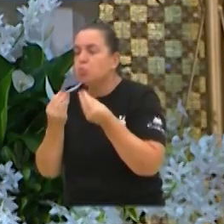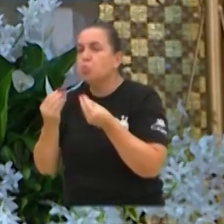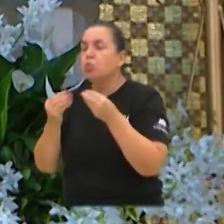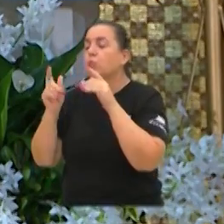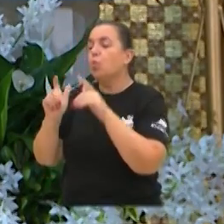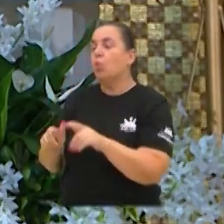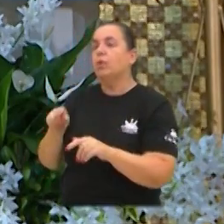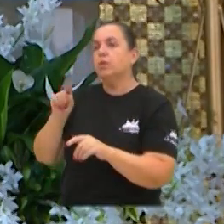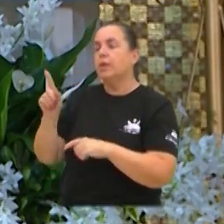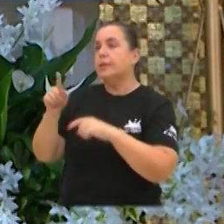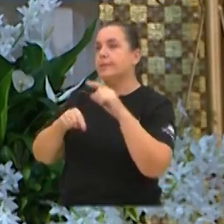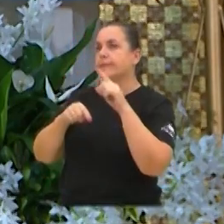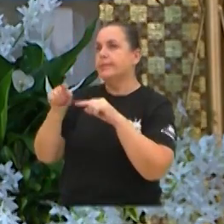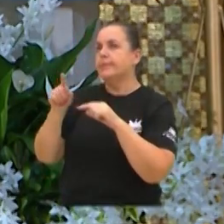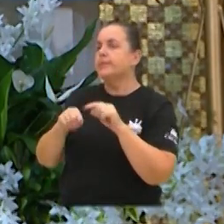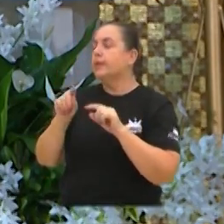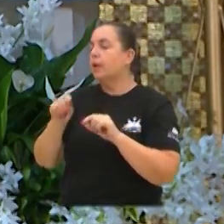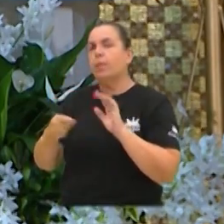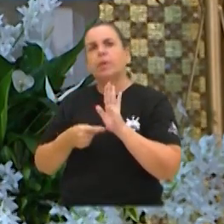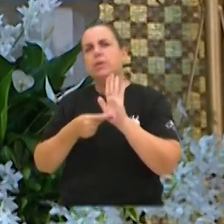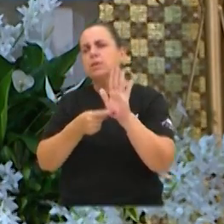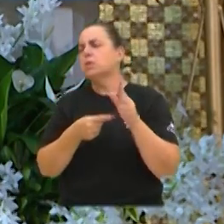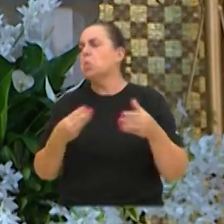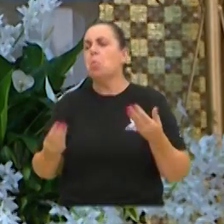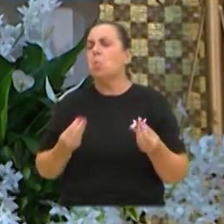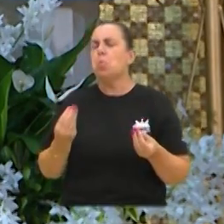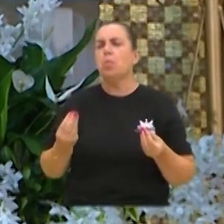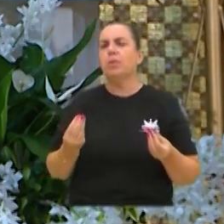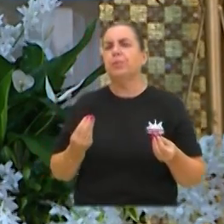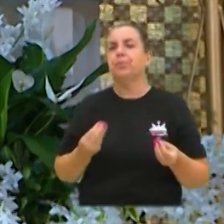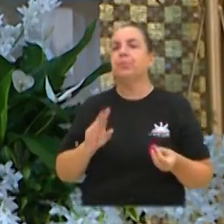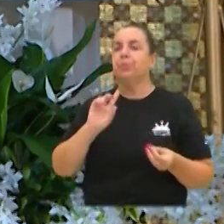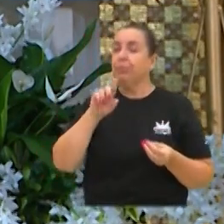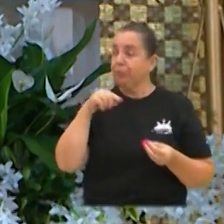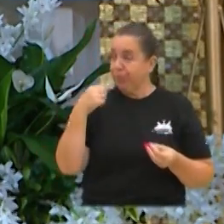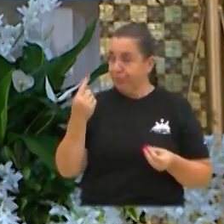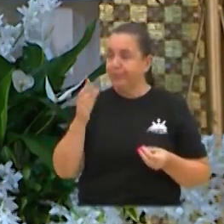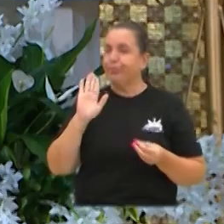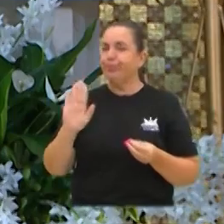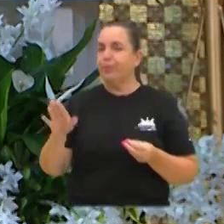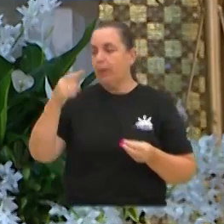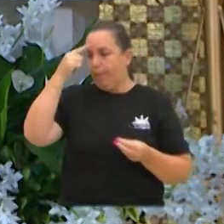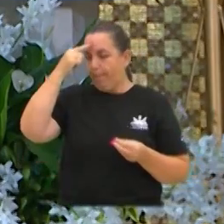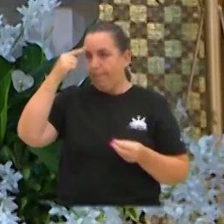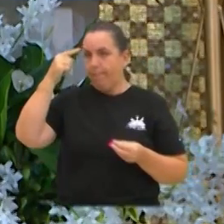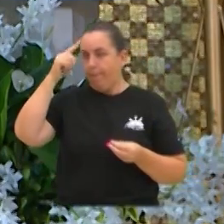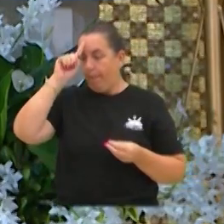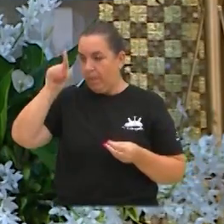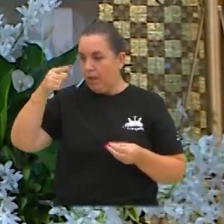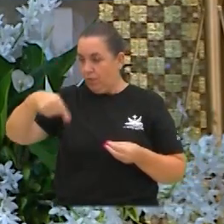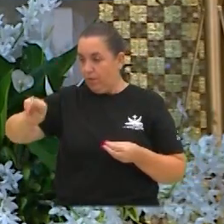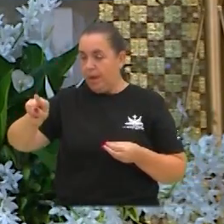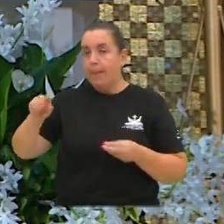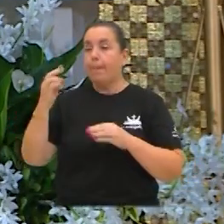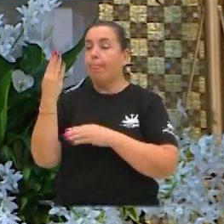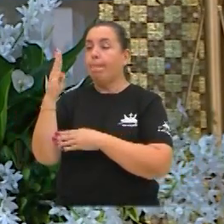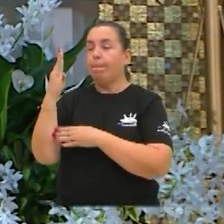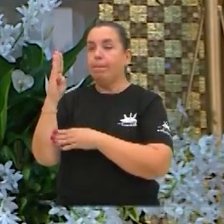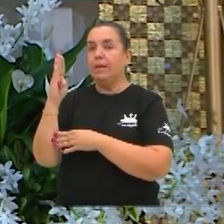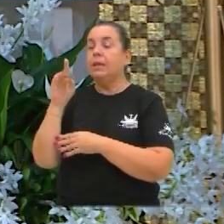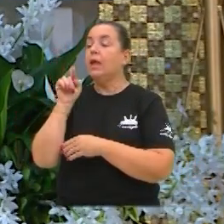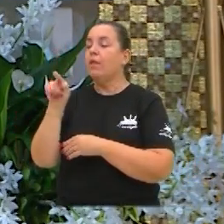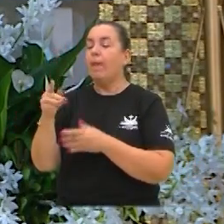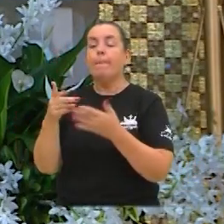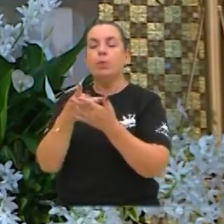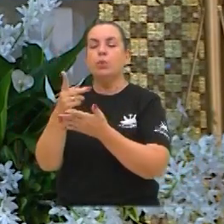cuidadosamente quando a estrela havia aparecido. Depois os enviou a Belém dizendo: ide